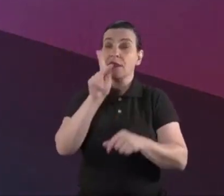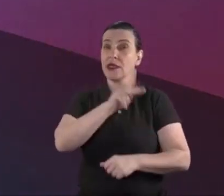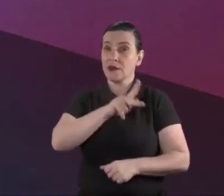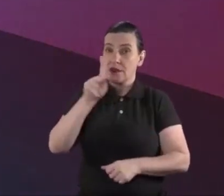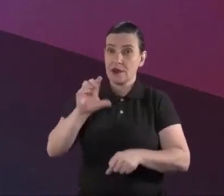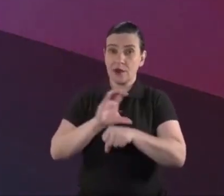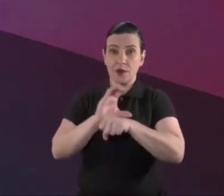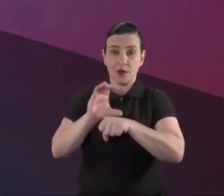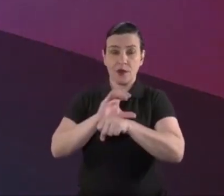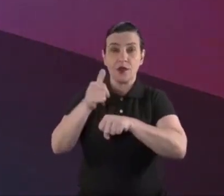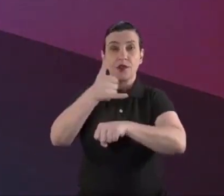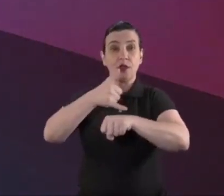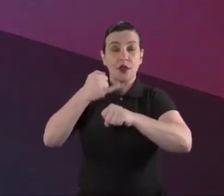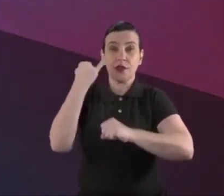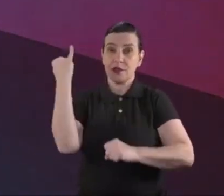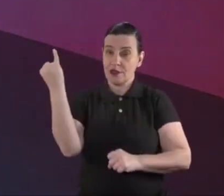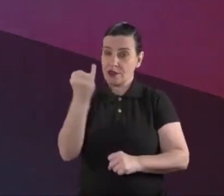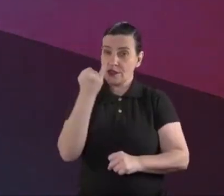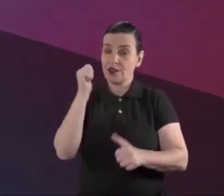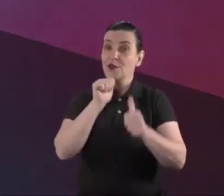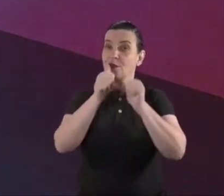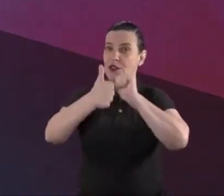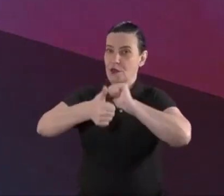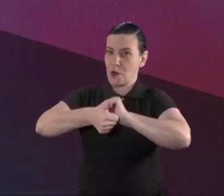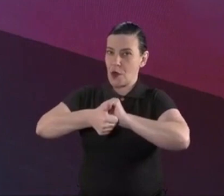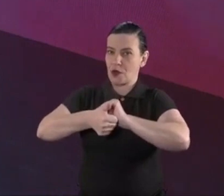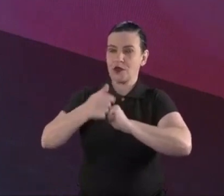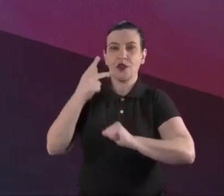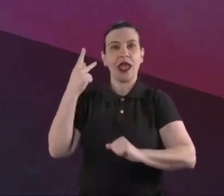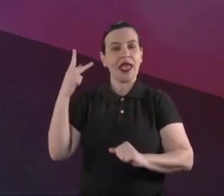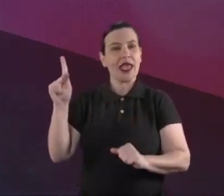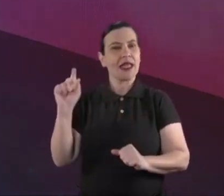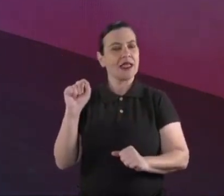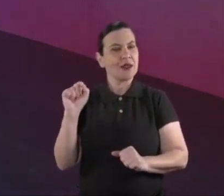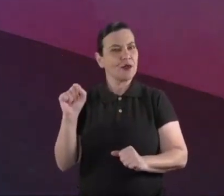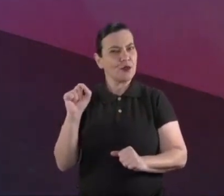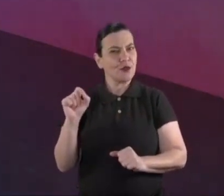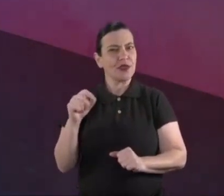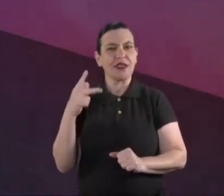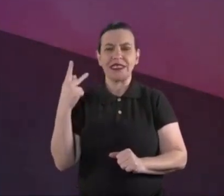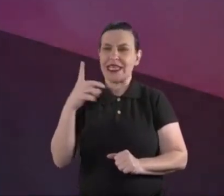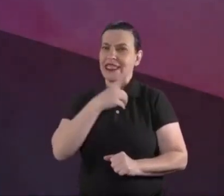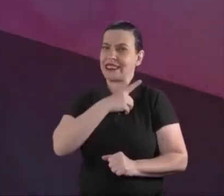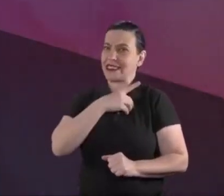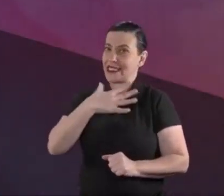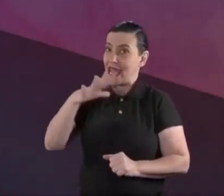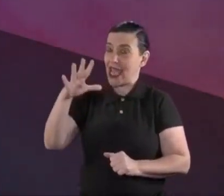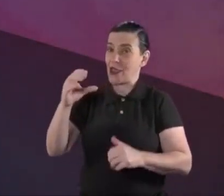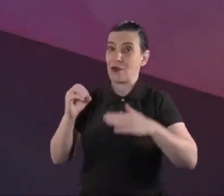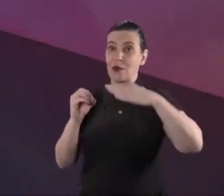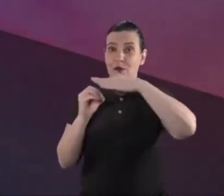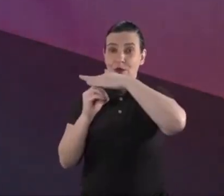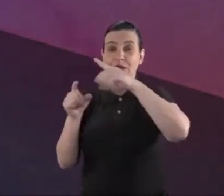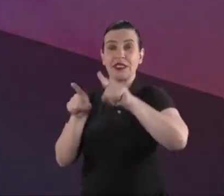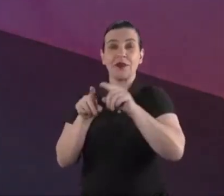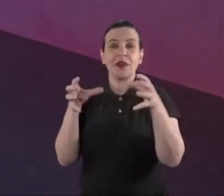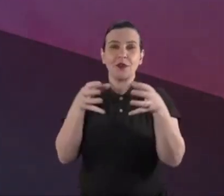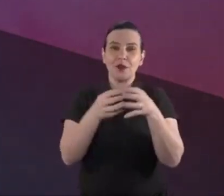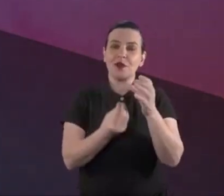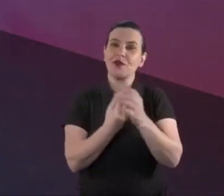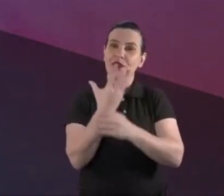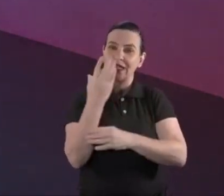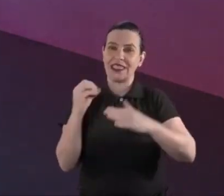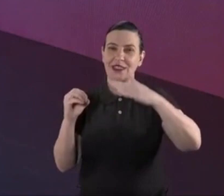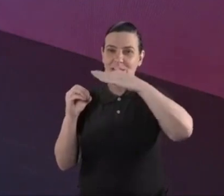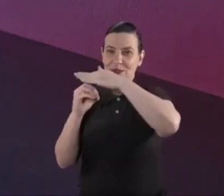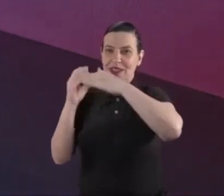do curso Óleos Essenciais no Esporte. Ele é um diamond na dōTERRA e membro do clube de fundadores